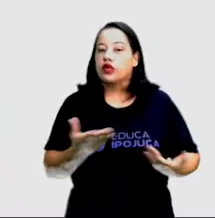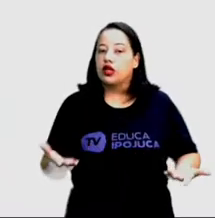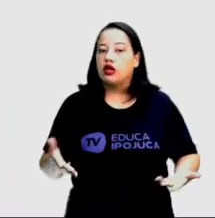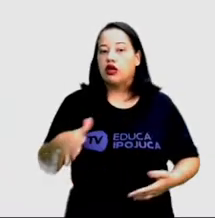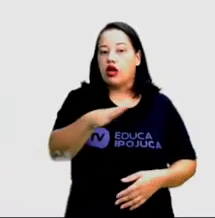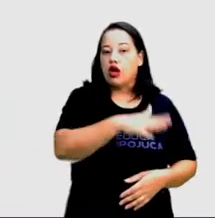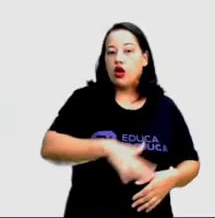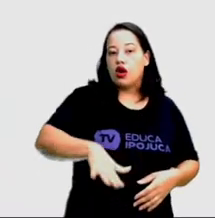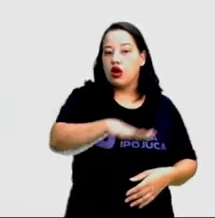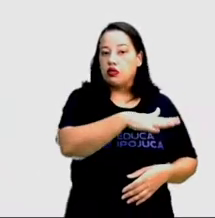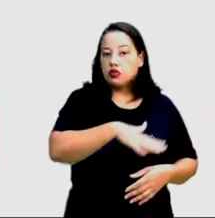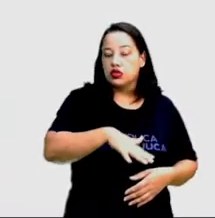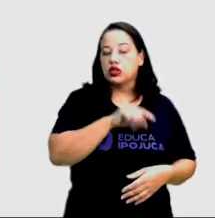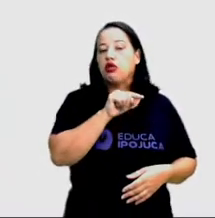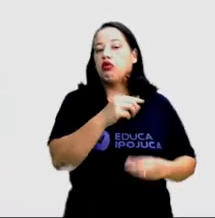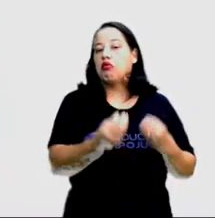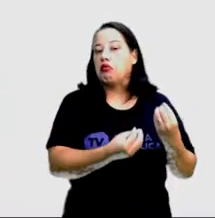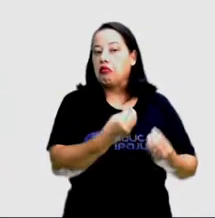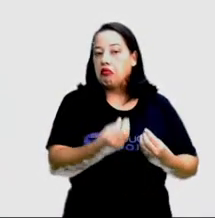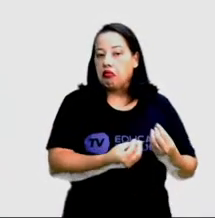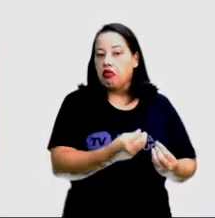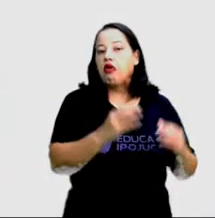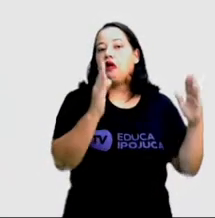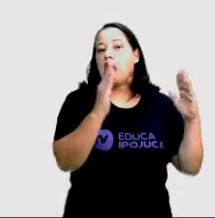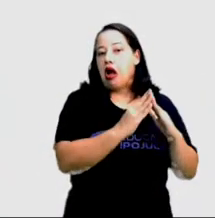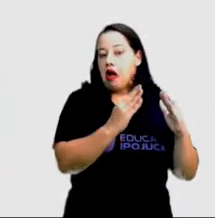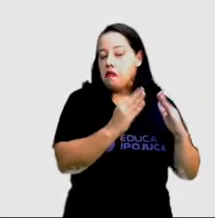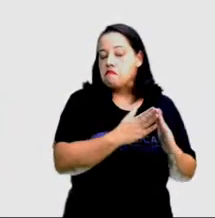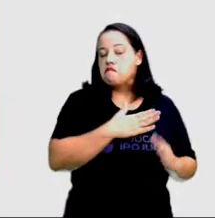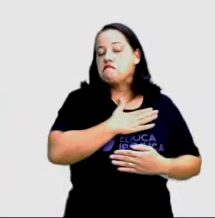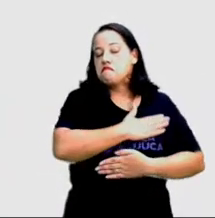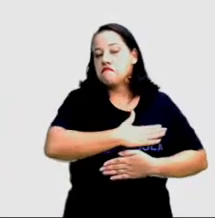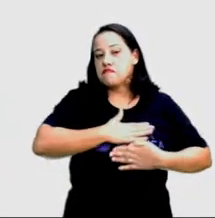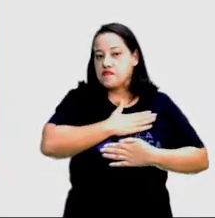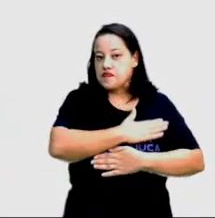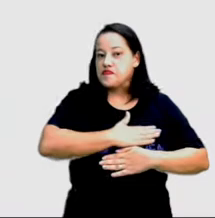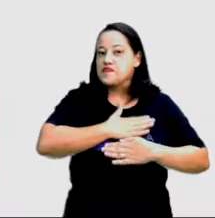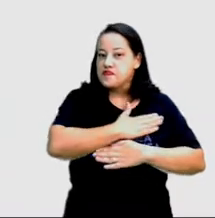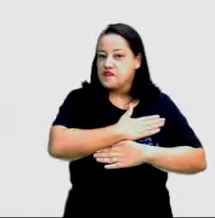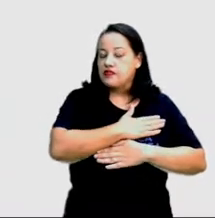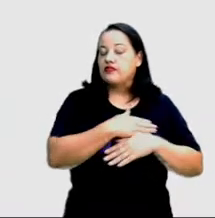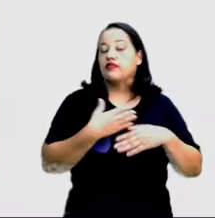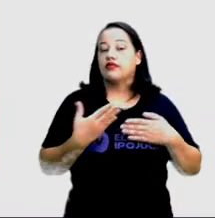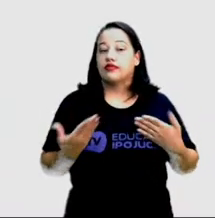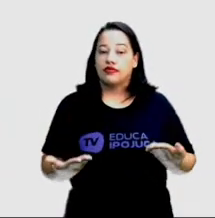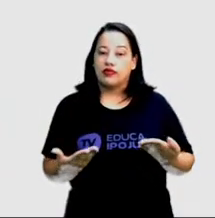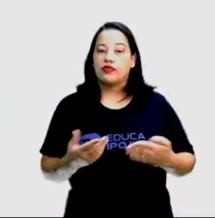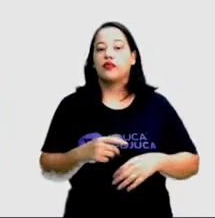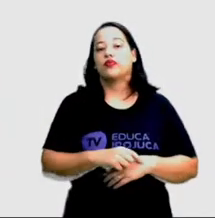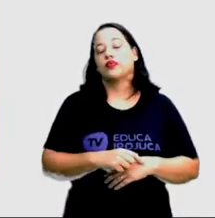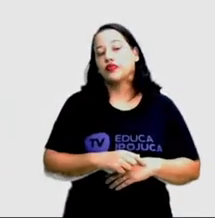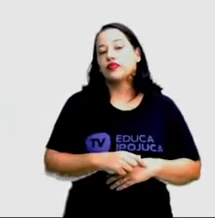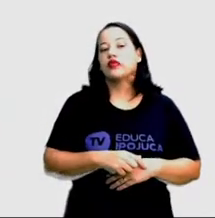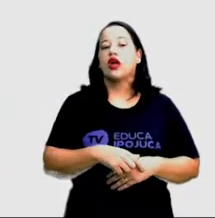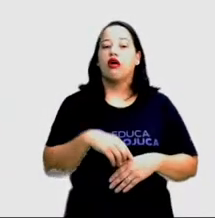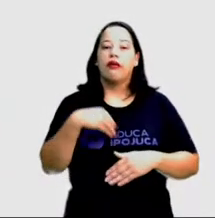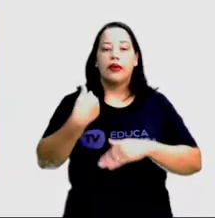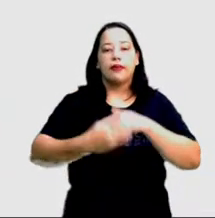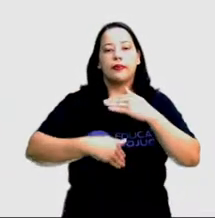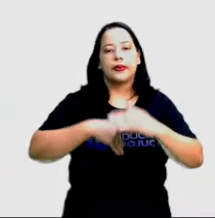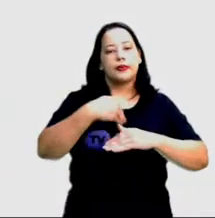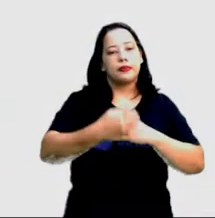espaço habitacional mais atrativo. Então, com o avanço